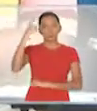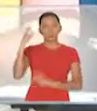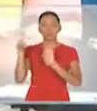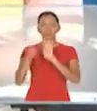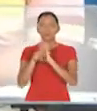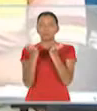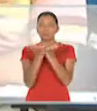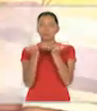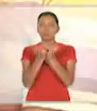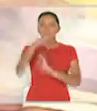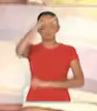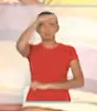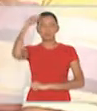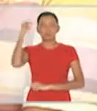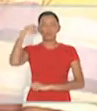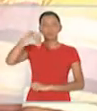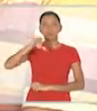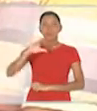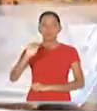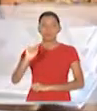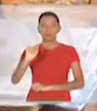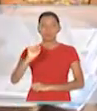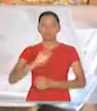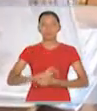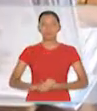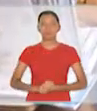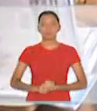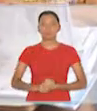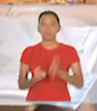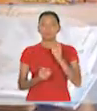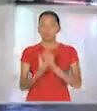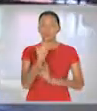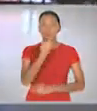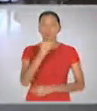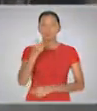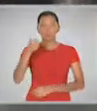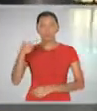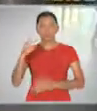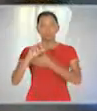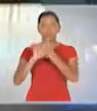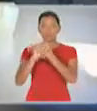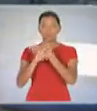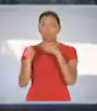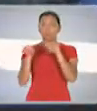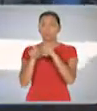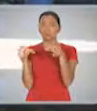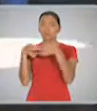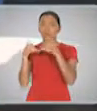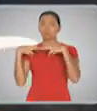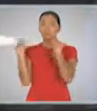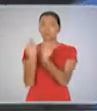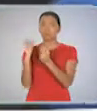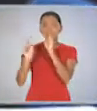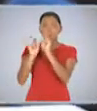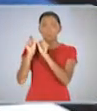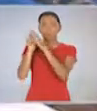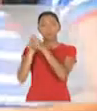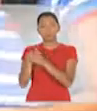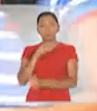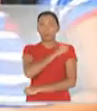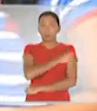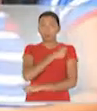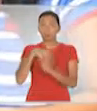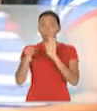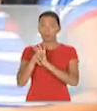Instituições e Culturas Evangélicas da Amazônia, o MICEA. Criado em 2012 na UEPA, o grupo reúne